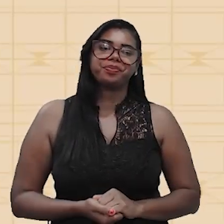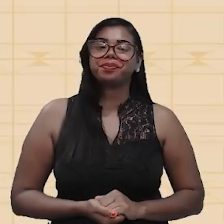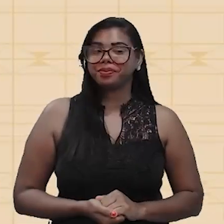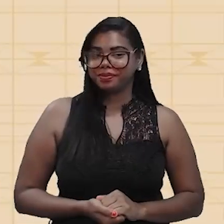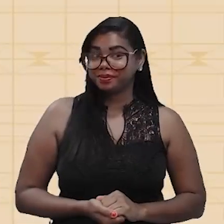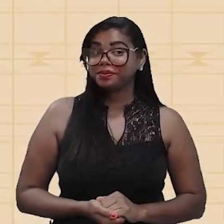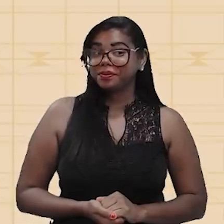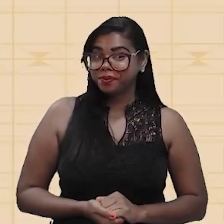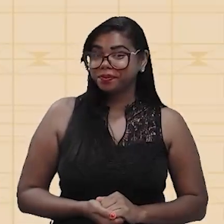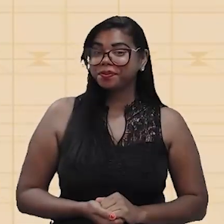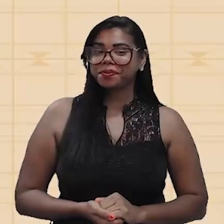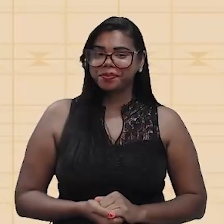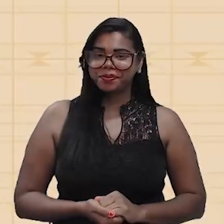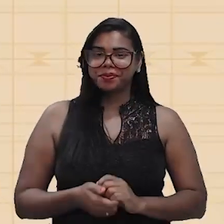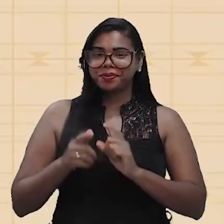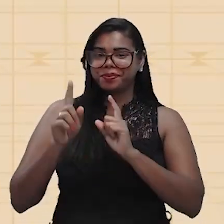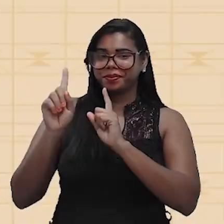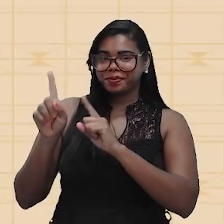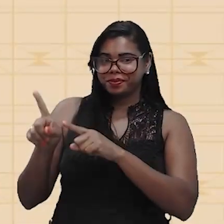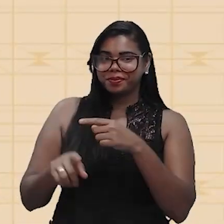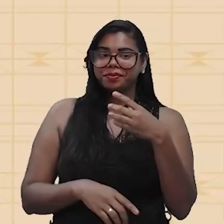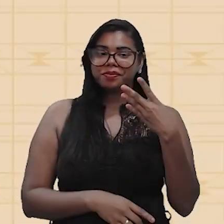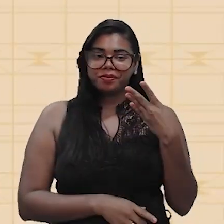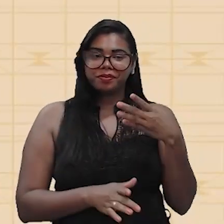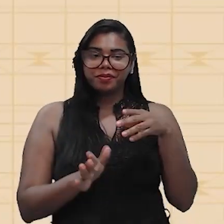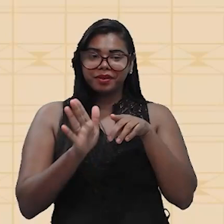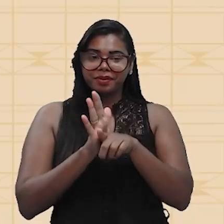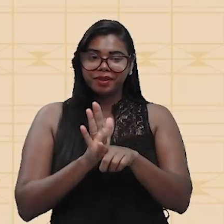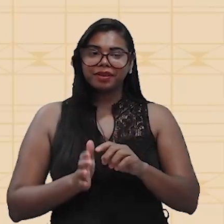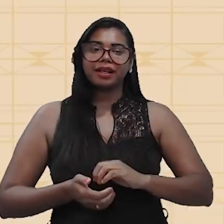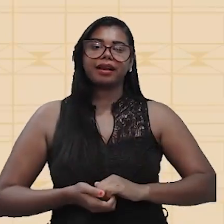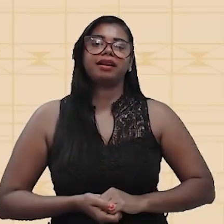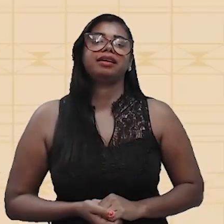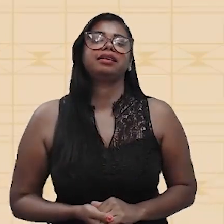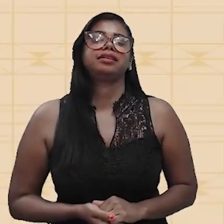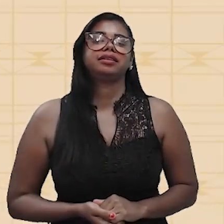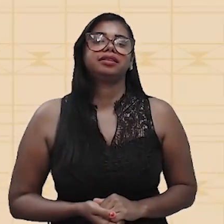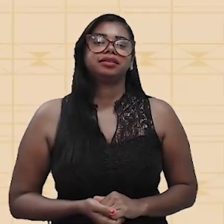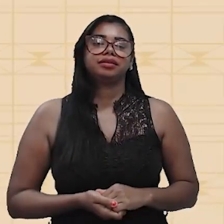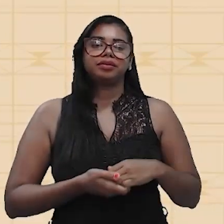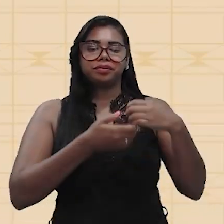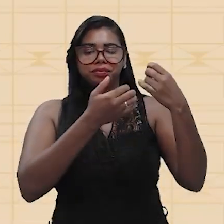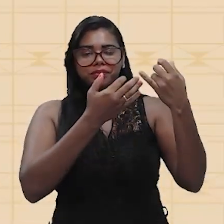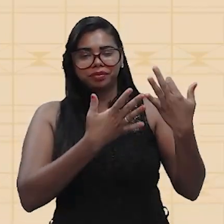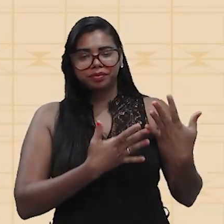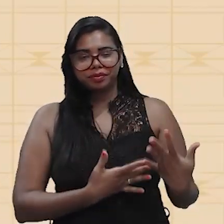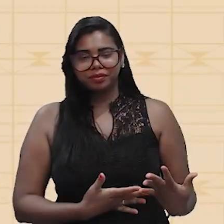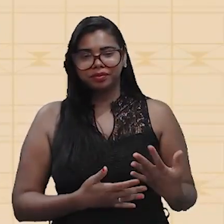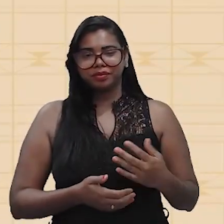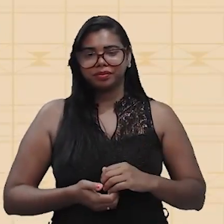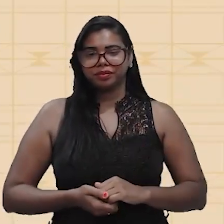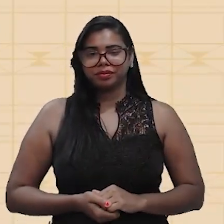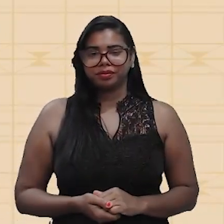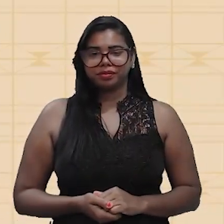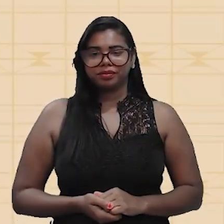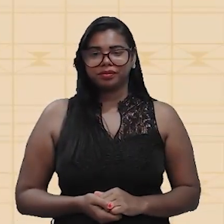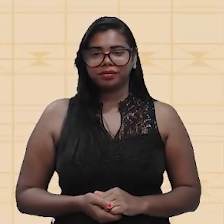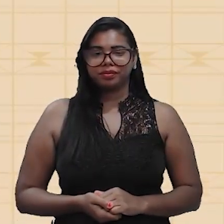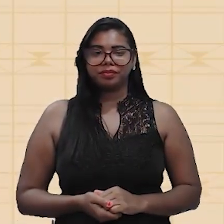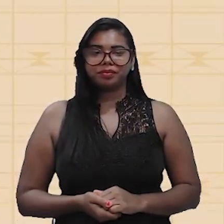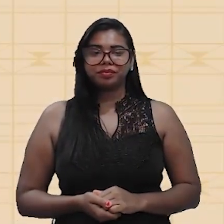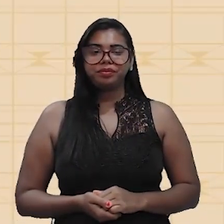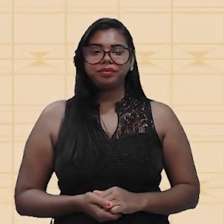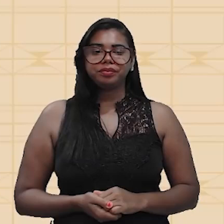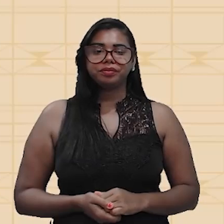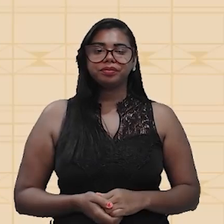letra A. E aí agora a gente vai para essa questão que ela fala de uma alternativa que você vai precisar marcar entre verdadeiro e